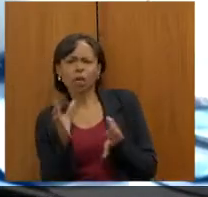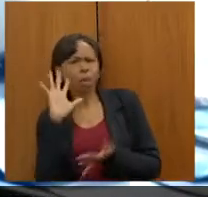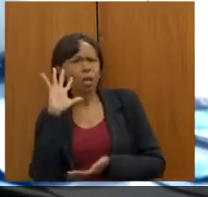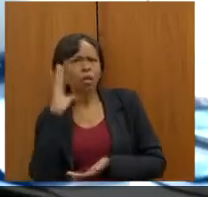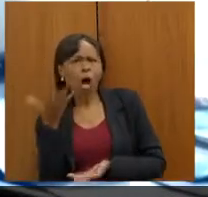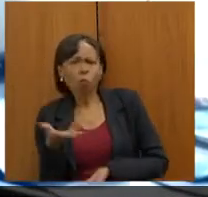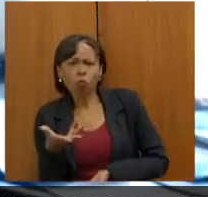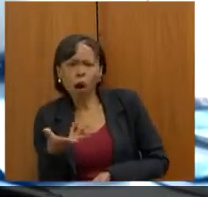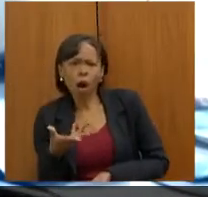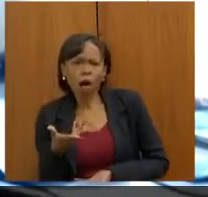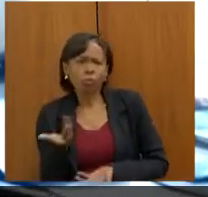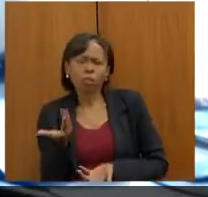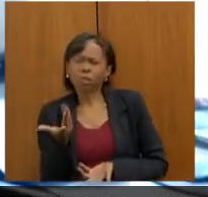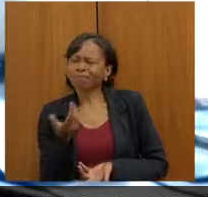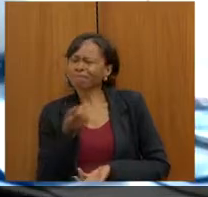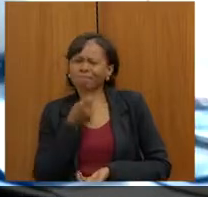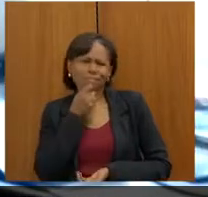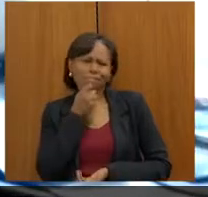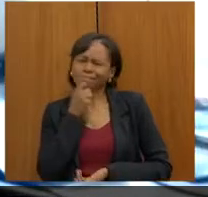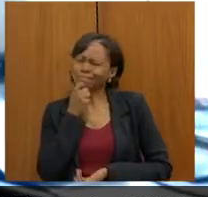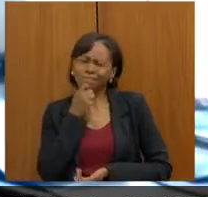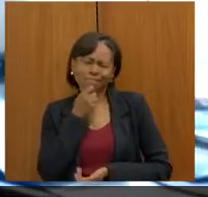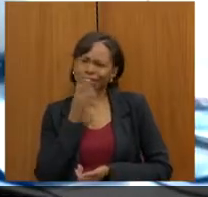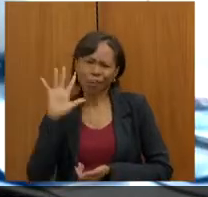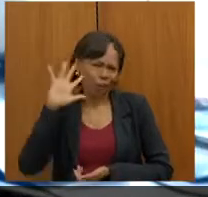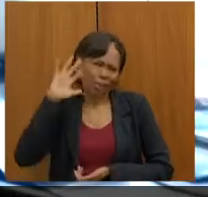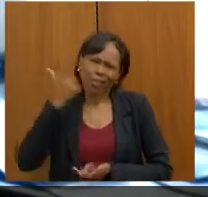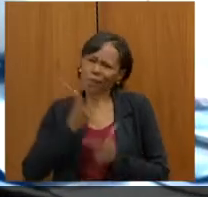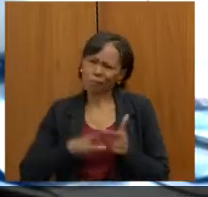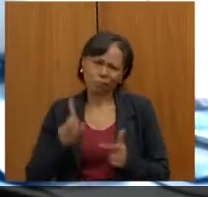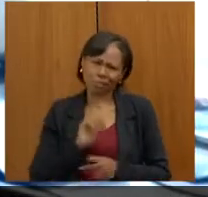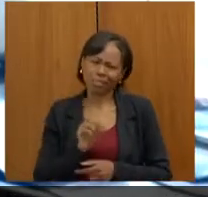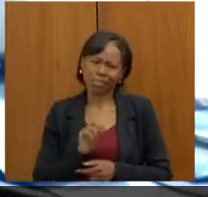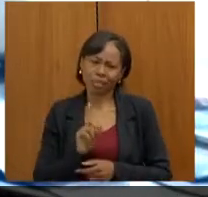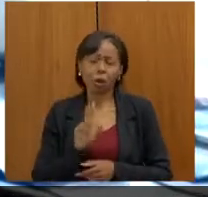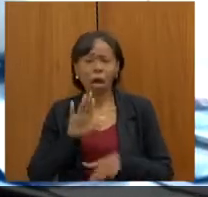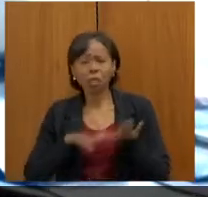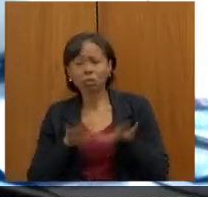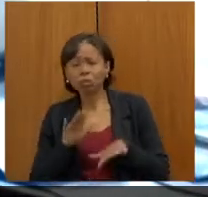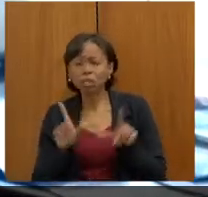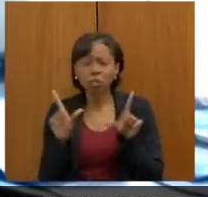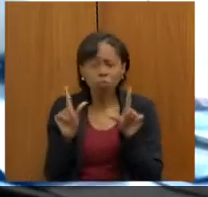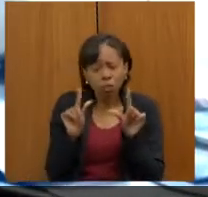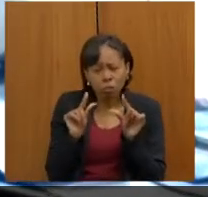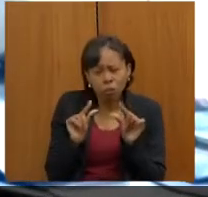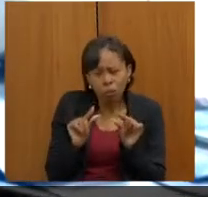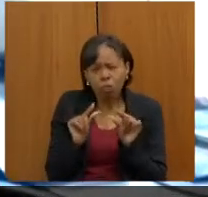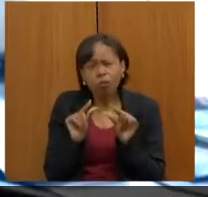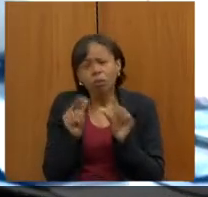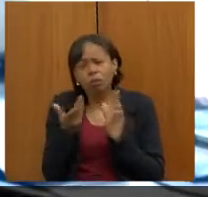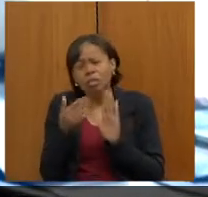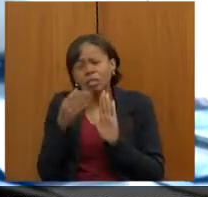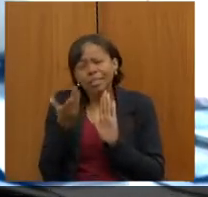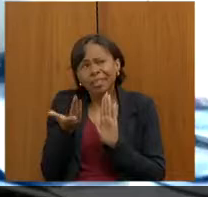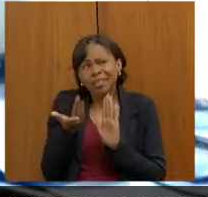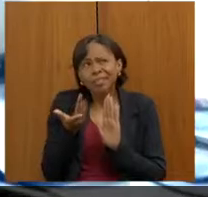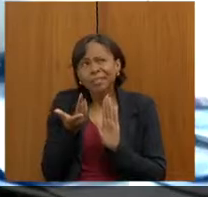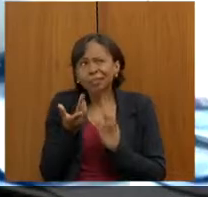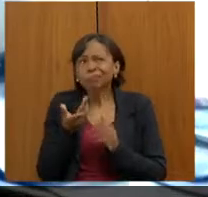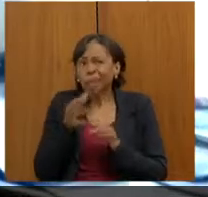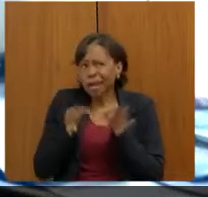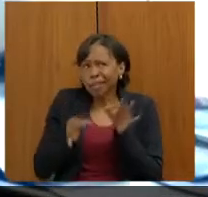espere não vá o próprio não podem até amenizar um pouco e desafogar um pouco o